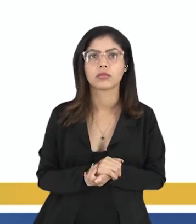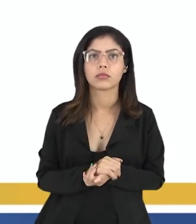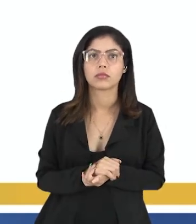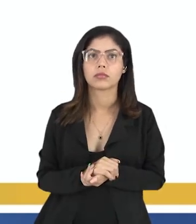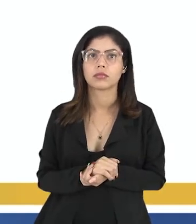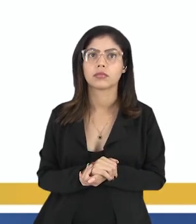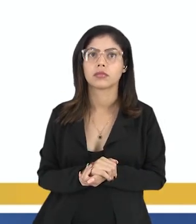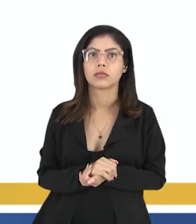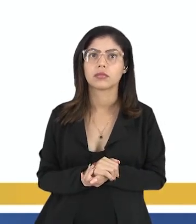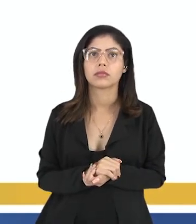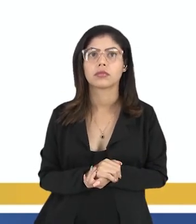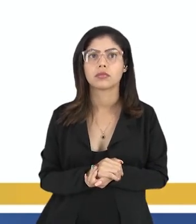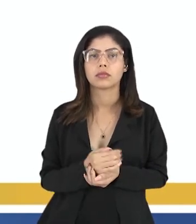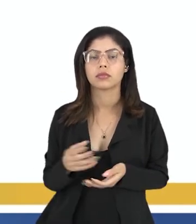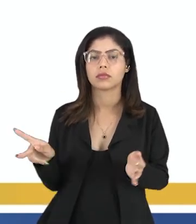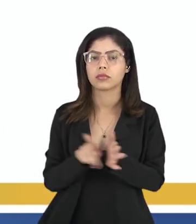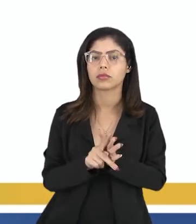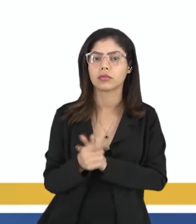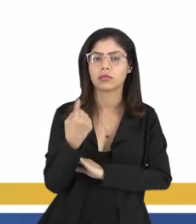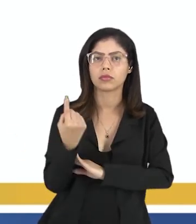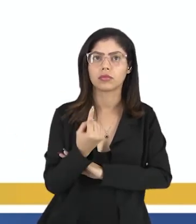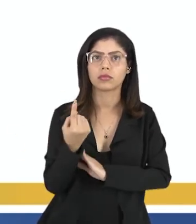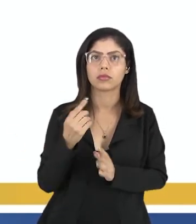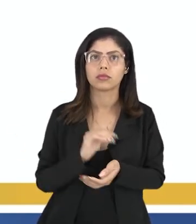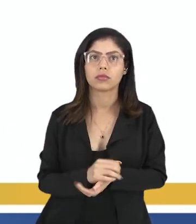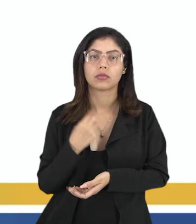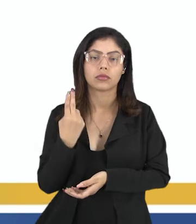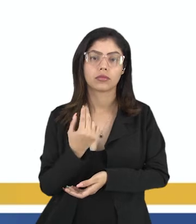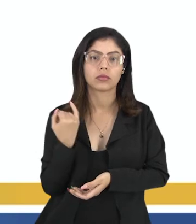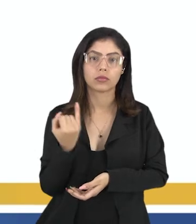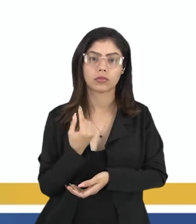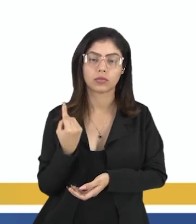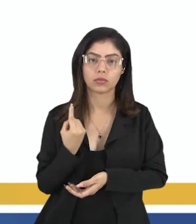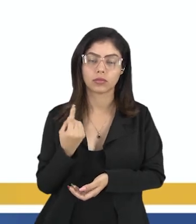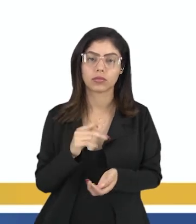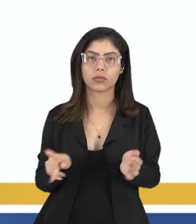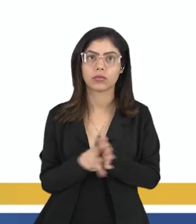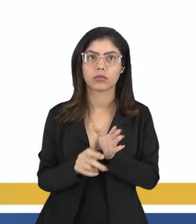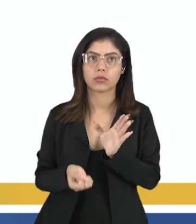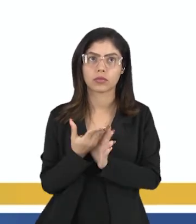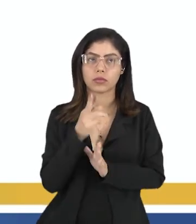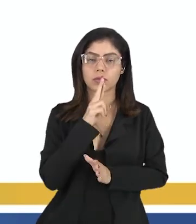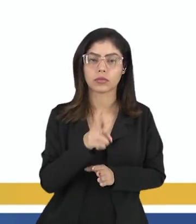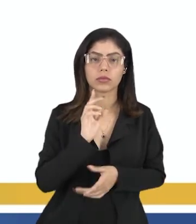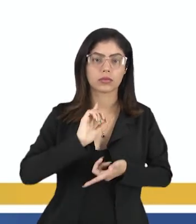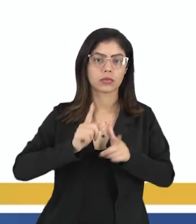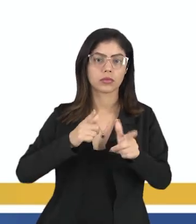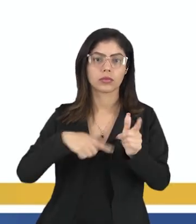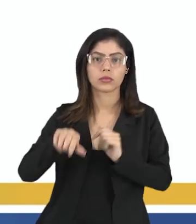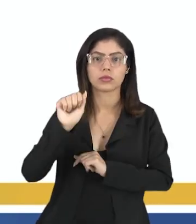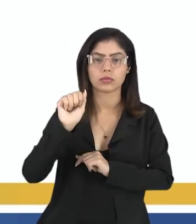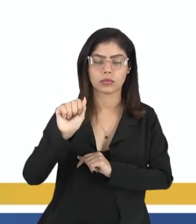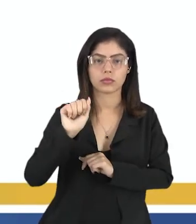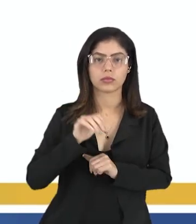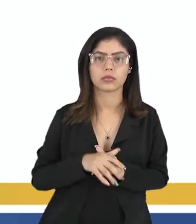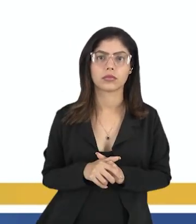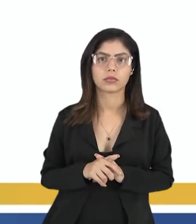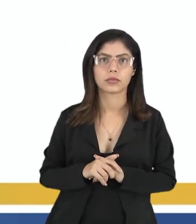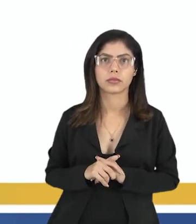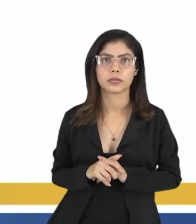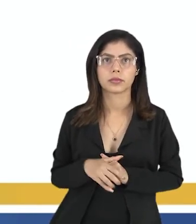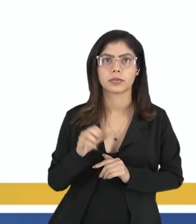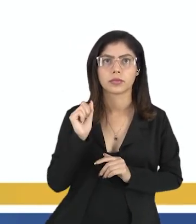substâncias reagentes, combinam-se entre si e forma-se um único produto. Então, a resposta certa é a letra